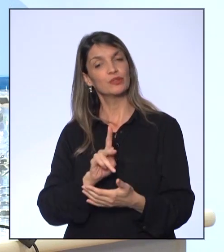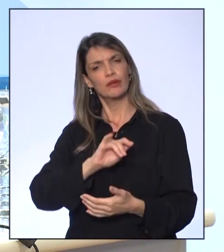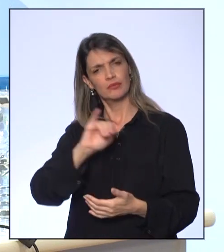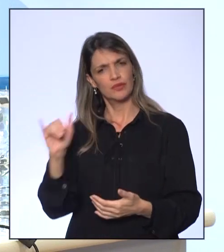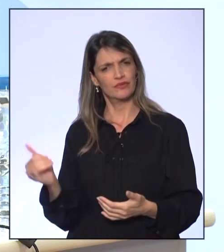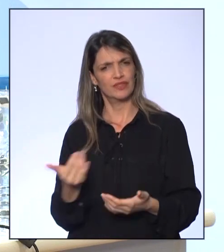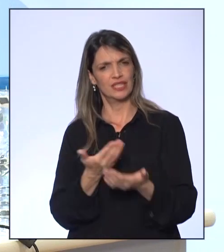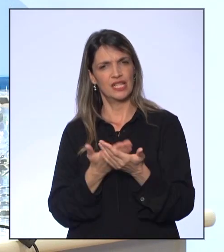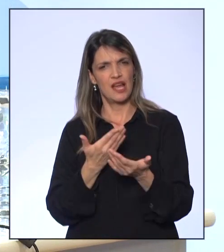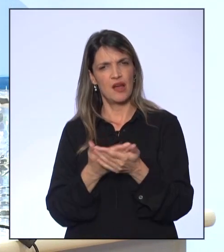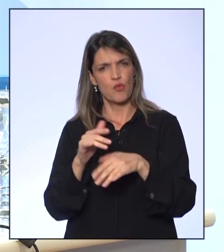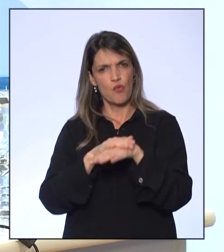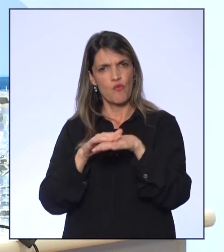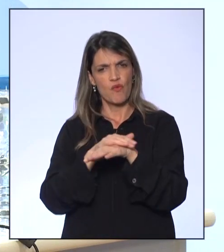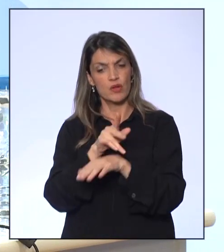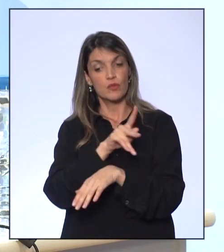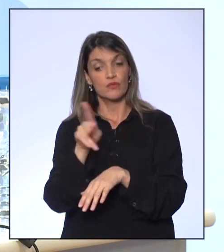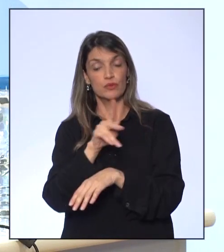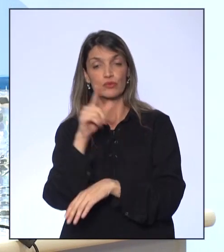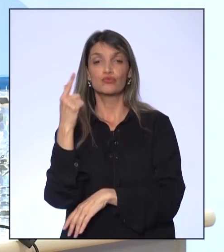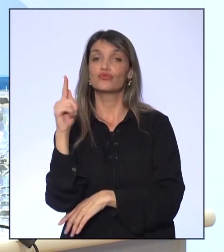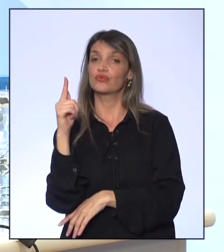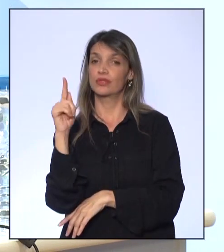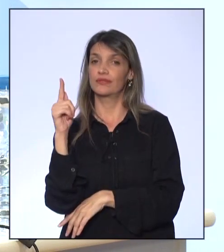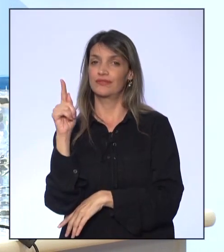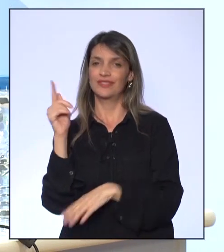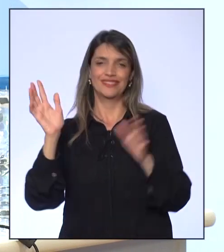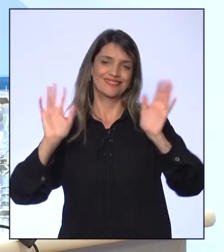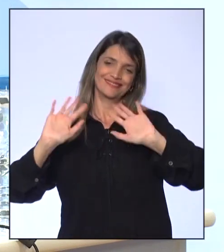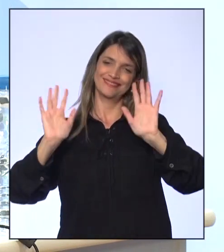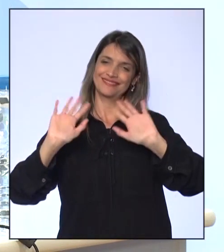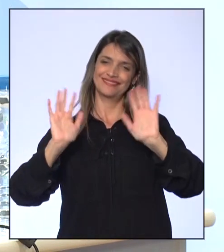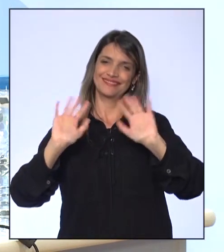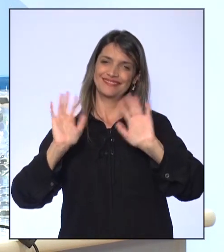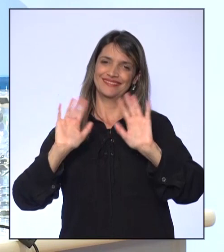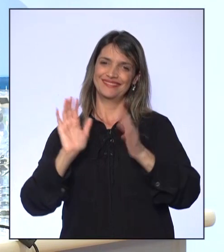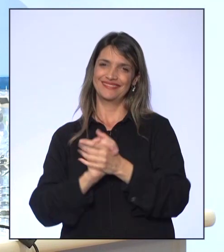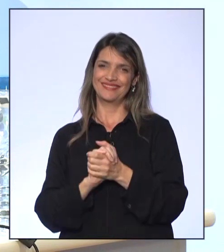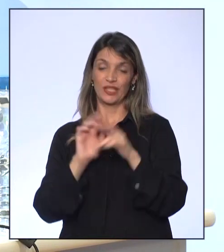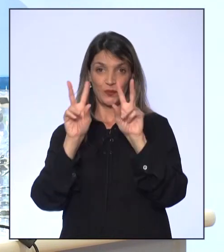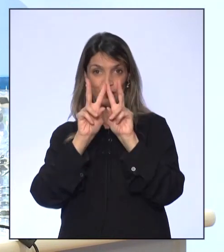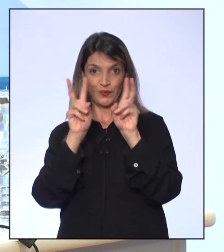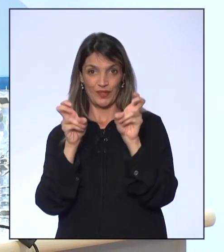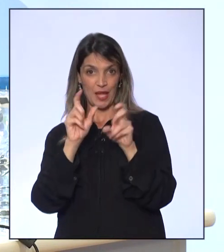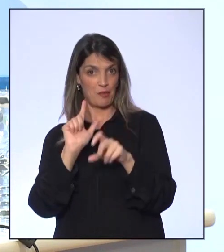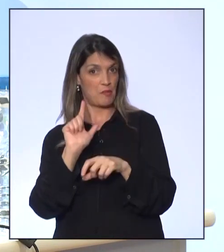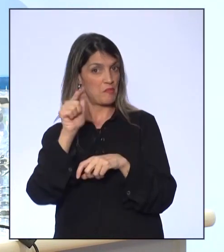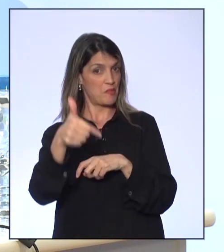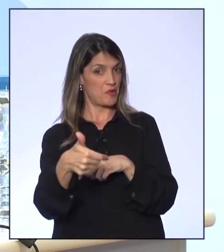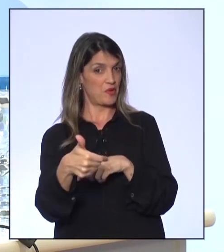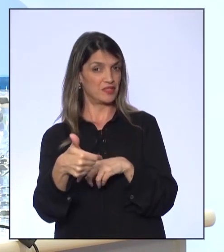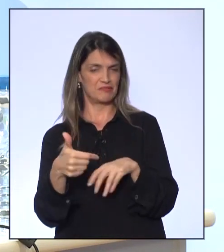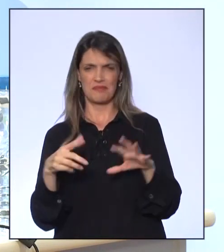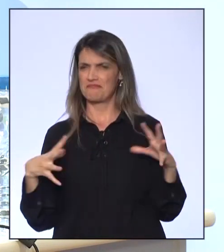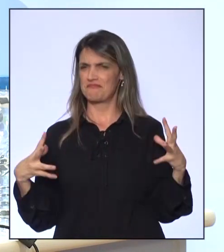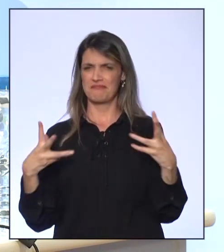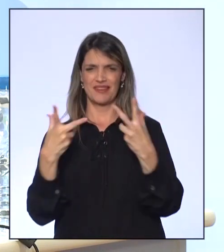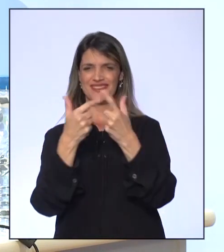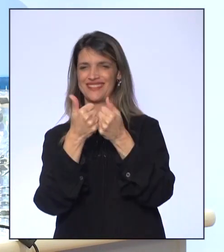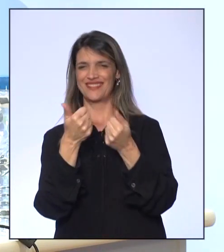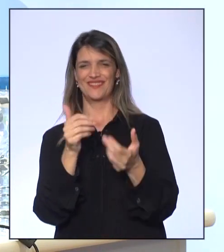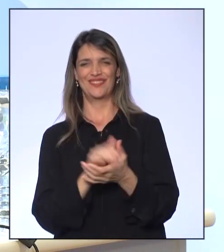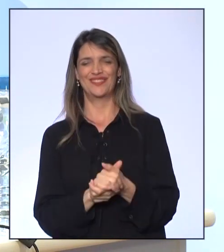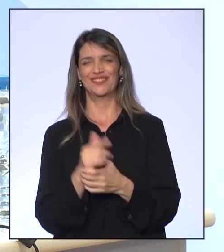essa aula, converse com seu professor de geografia. Até a próxima, com mais um tema, tenho certeza aí, espetacular, porque a